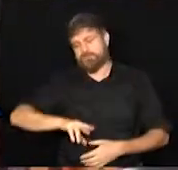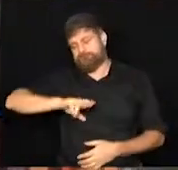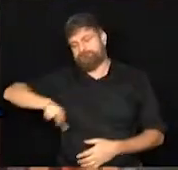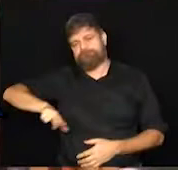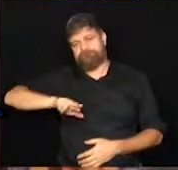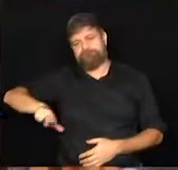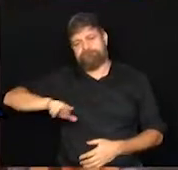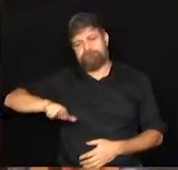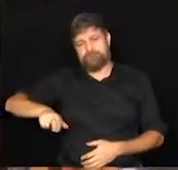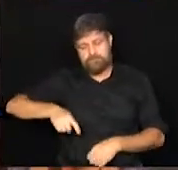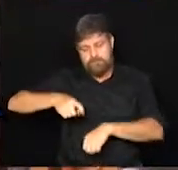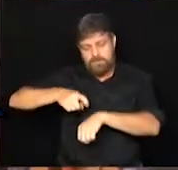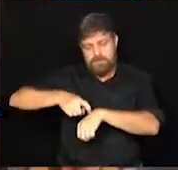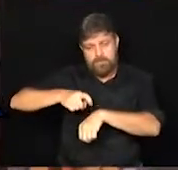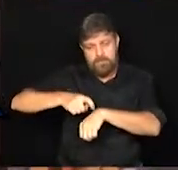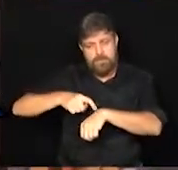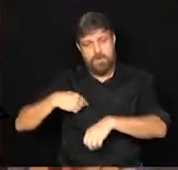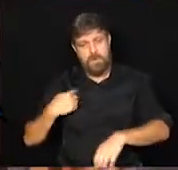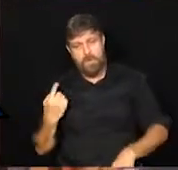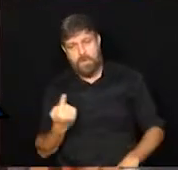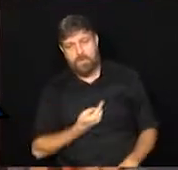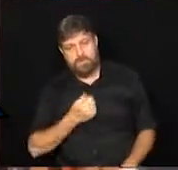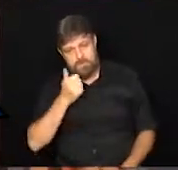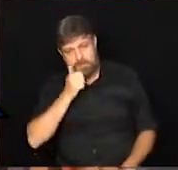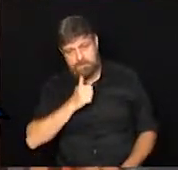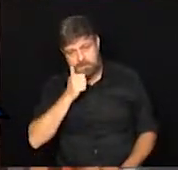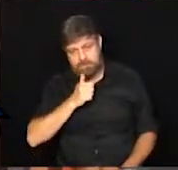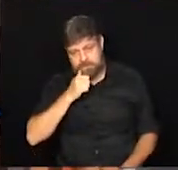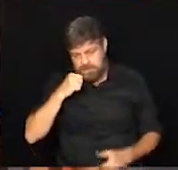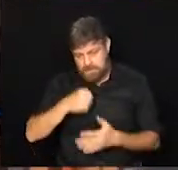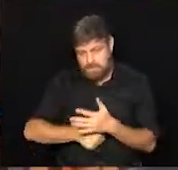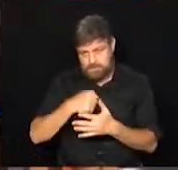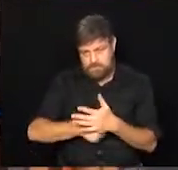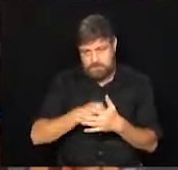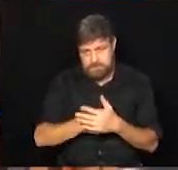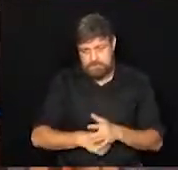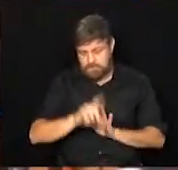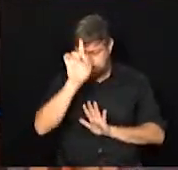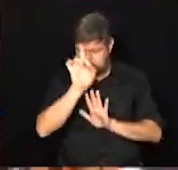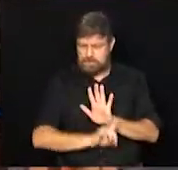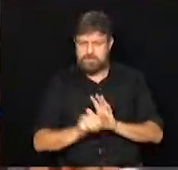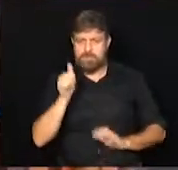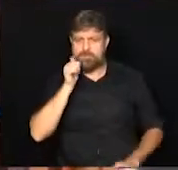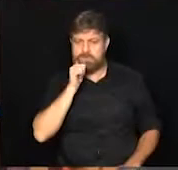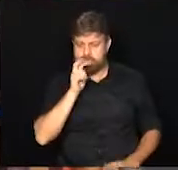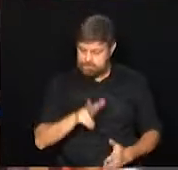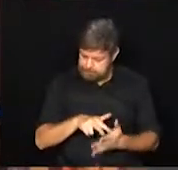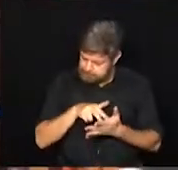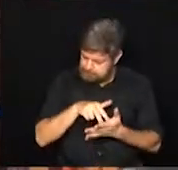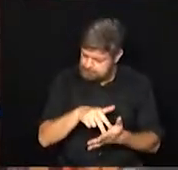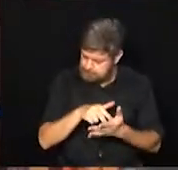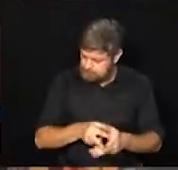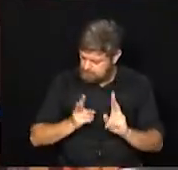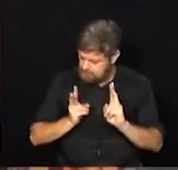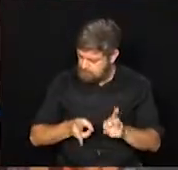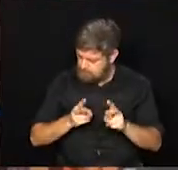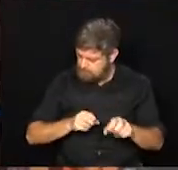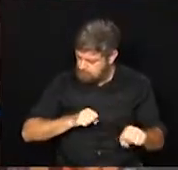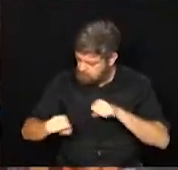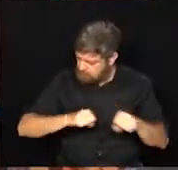um momento que nós, mulheres, feministas, enfim, reafirmamos a continuidade da nossa